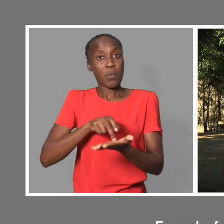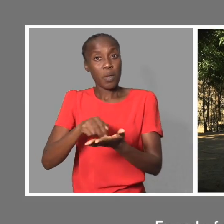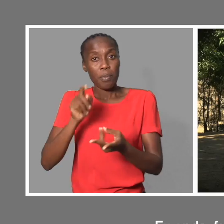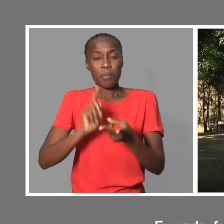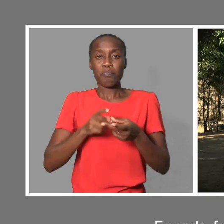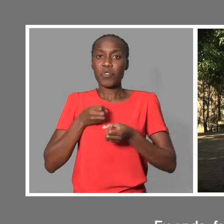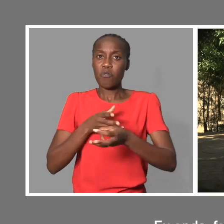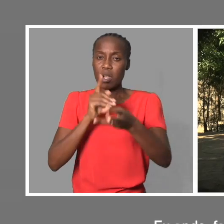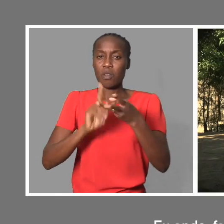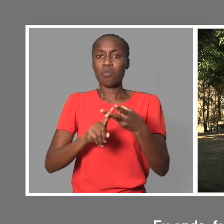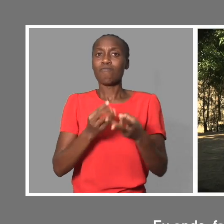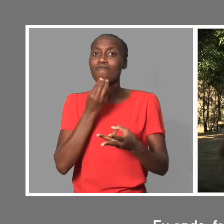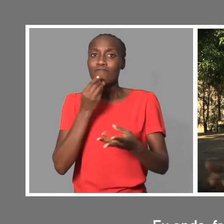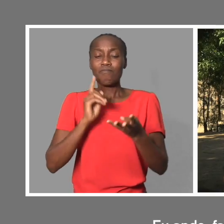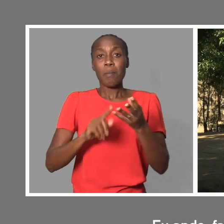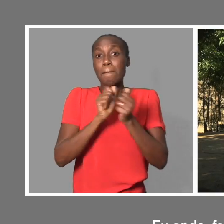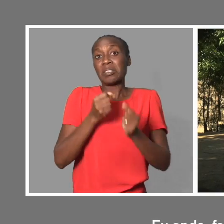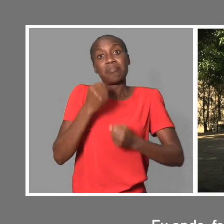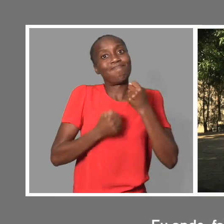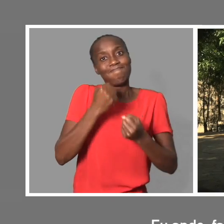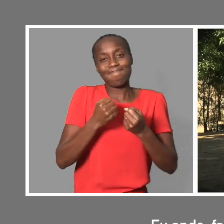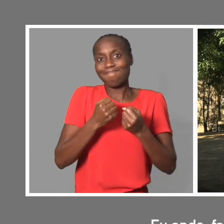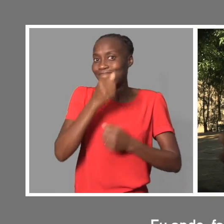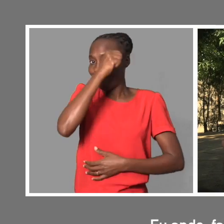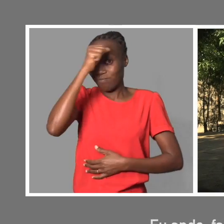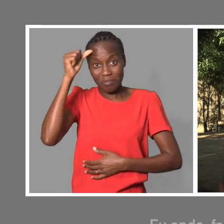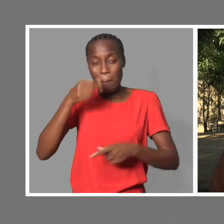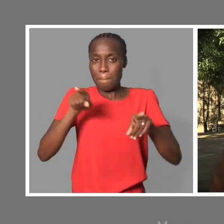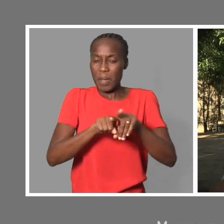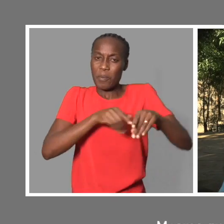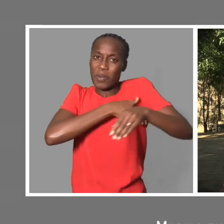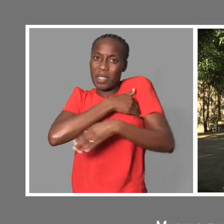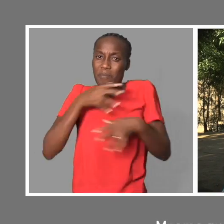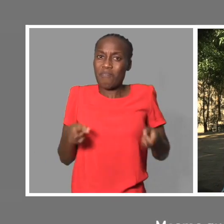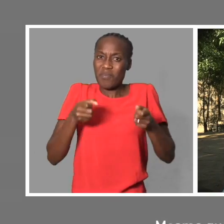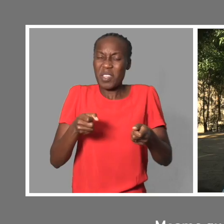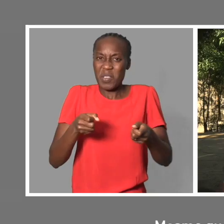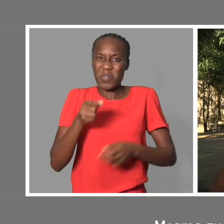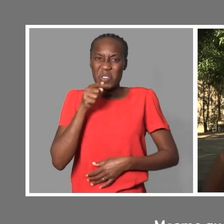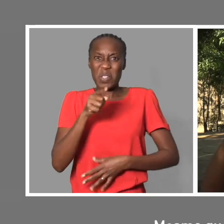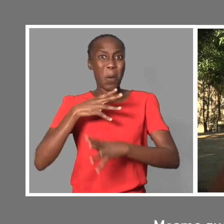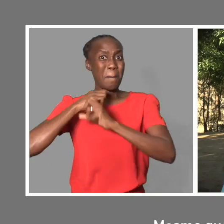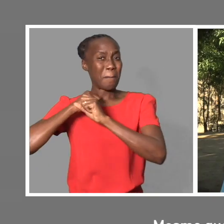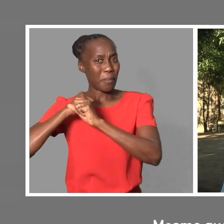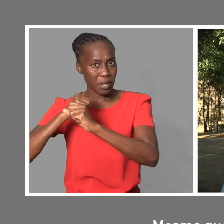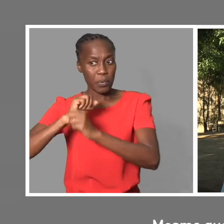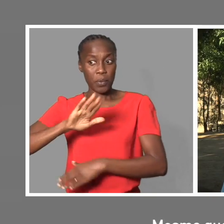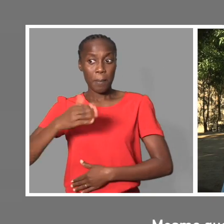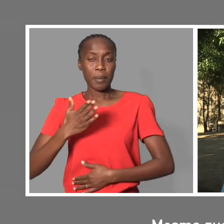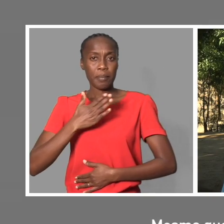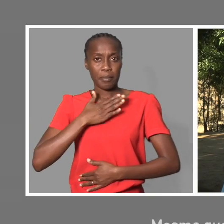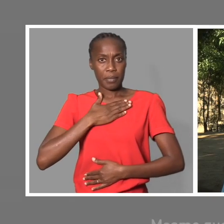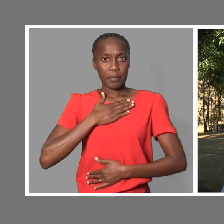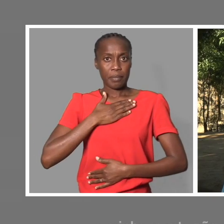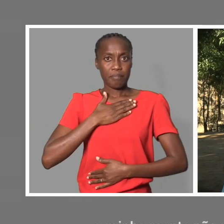que, se eu ando, eu falo, eu como, só não corro. Mesmo que as canadianas fossem imprescindíveis